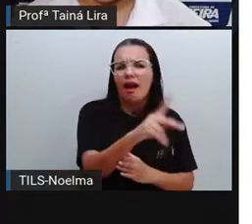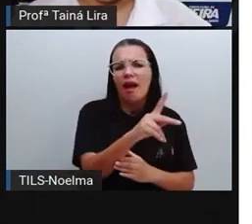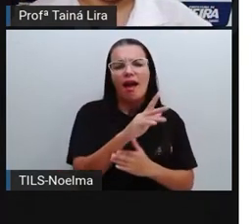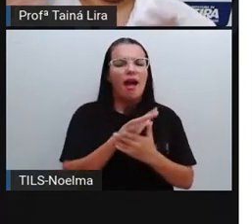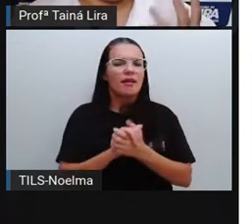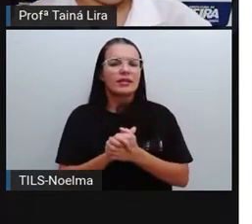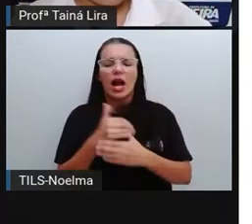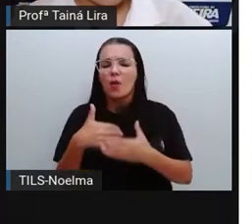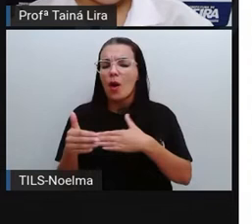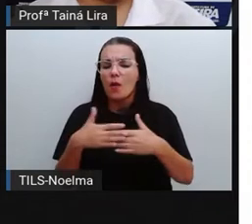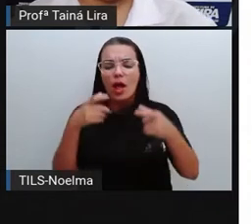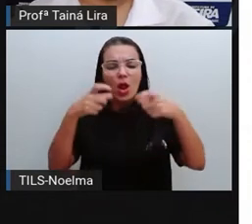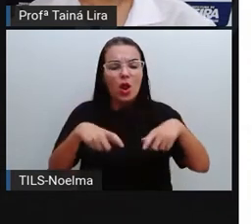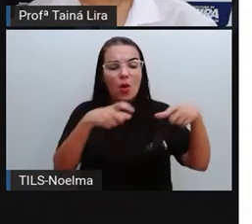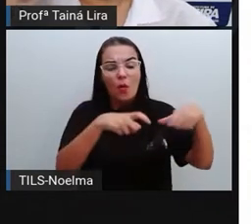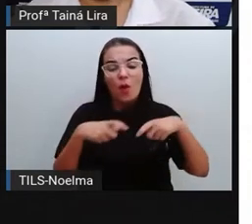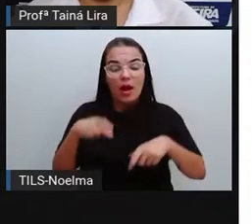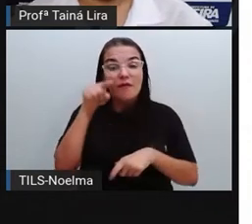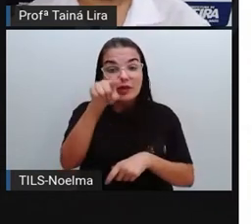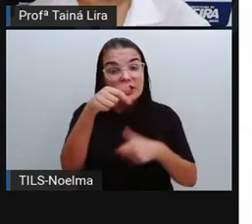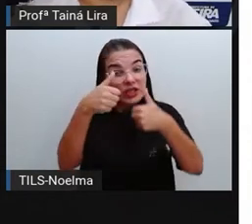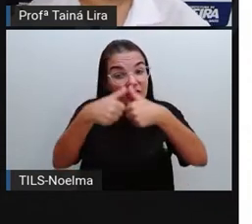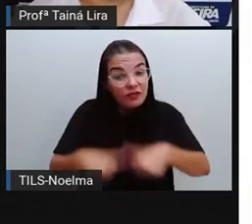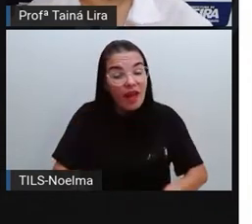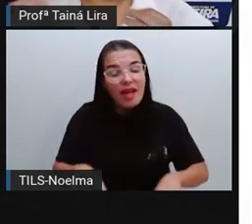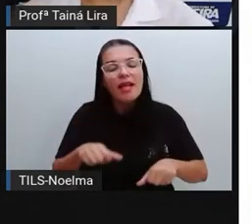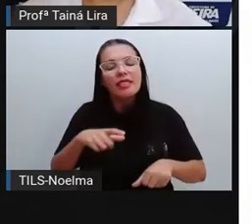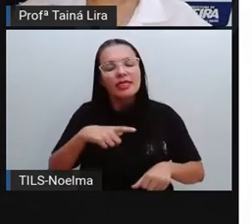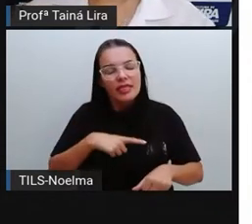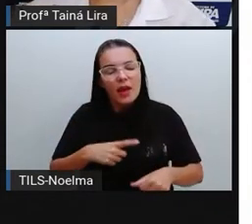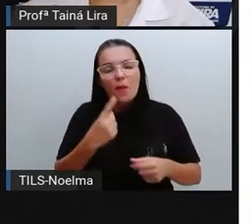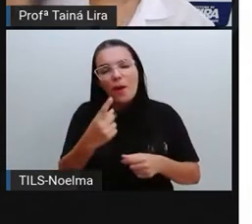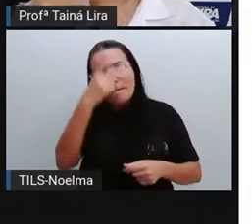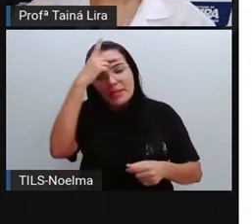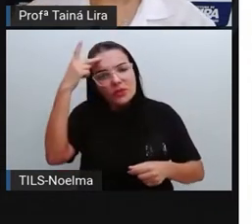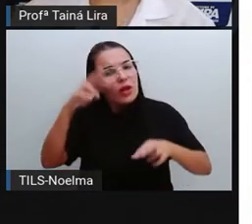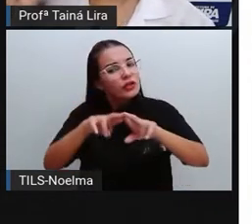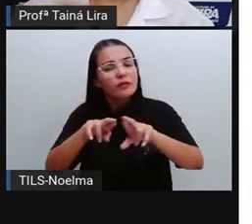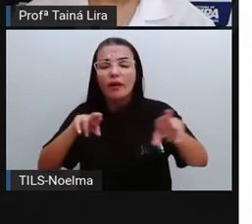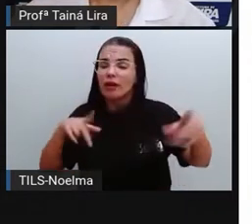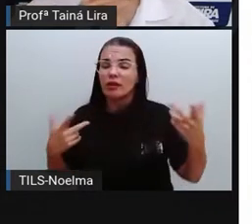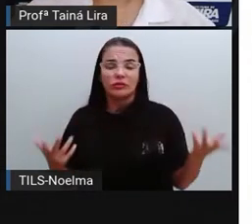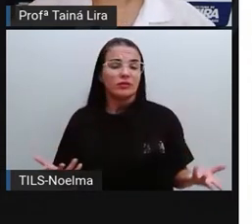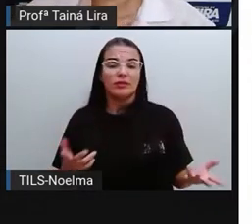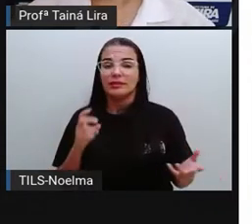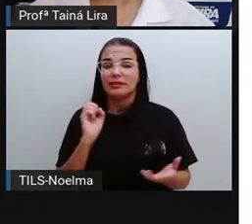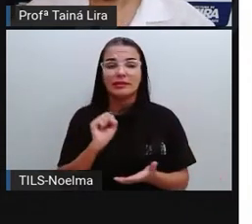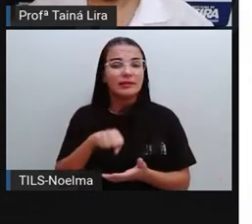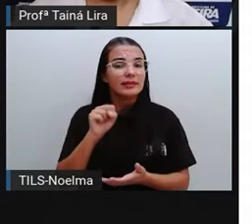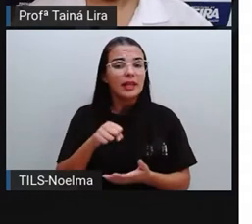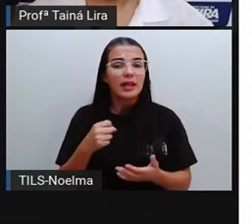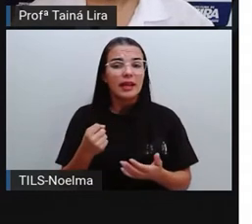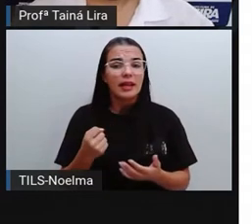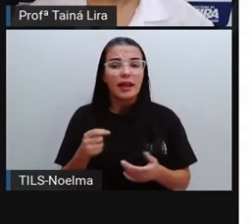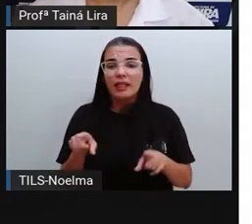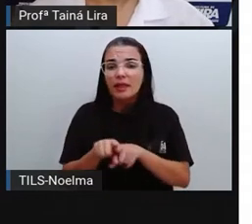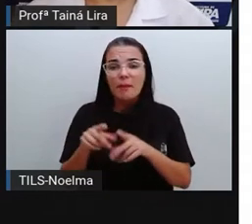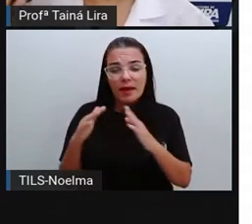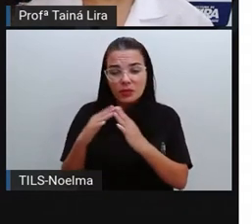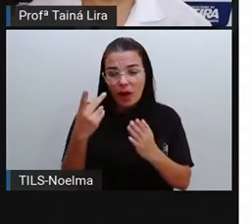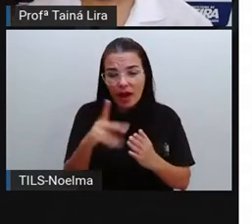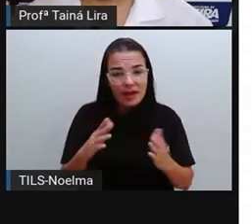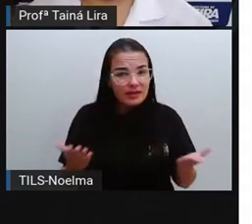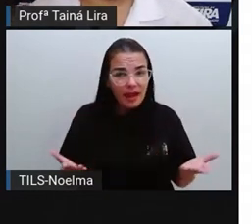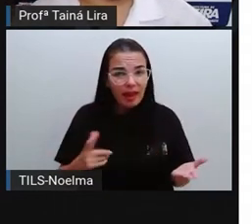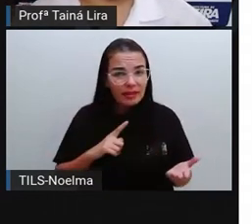você estiver, tá? Sempre vai ter uma pessoa diferente de você, inclusive dentro da sua própria casa, tá? Às